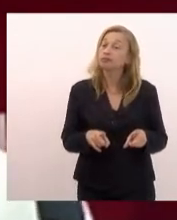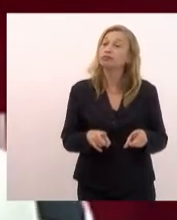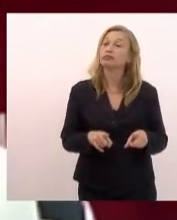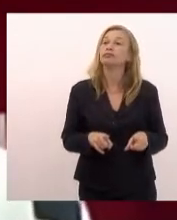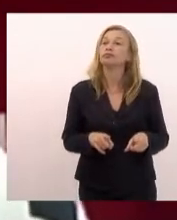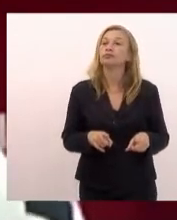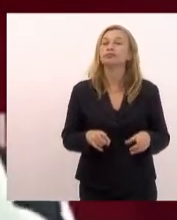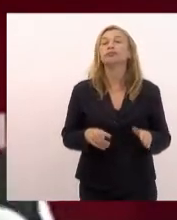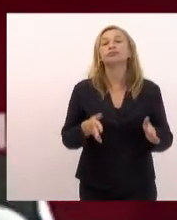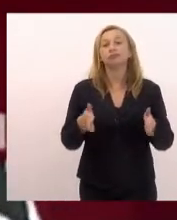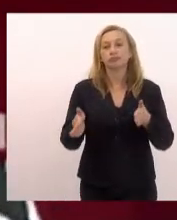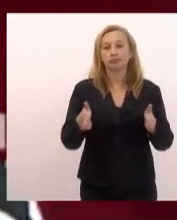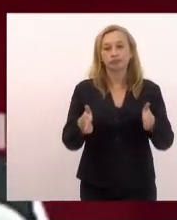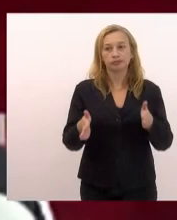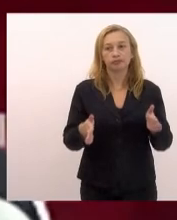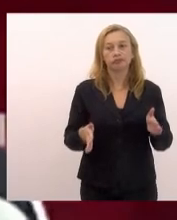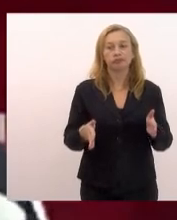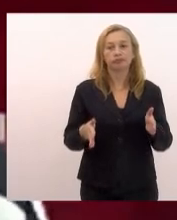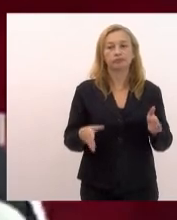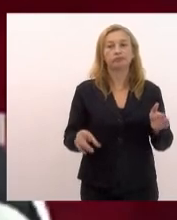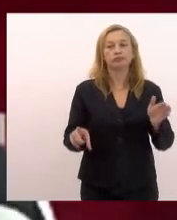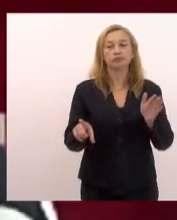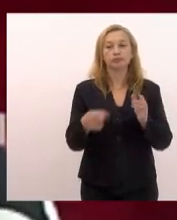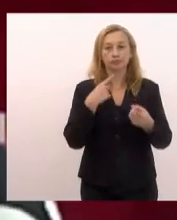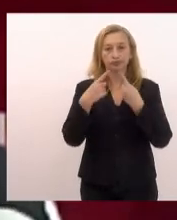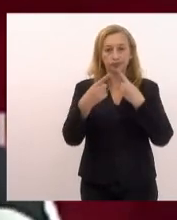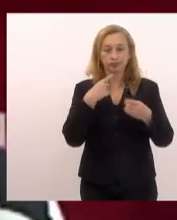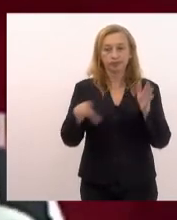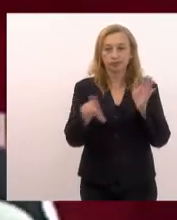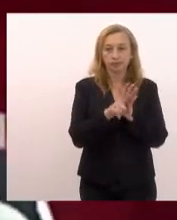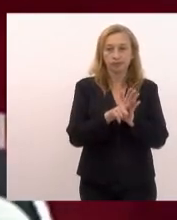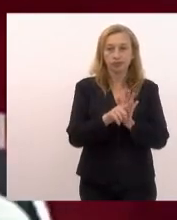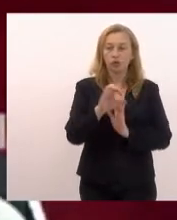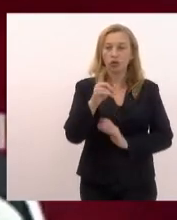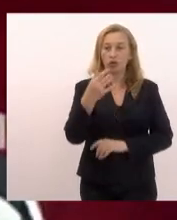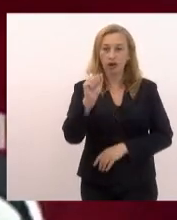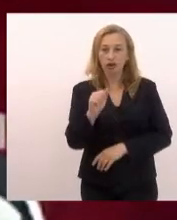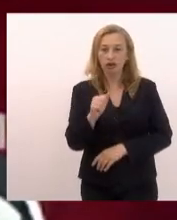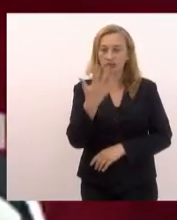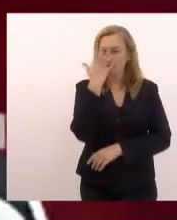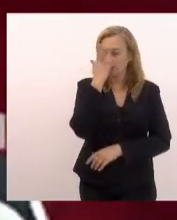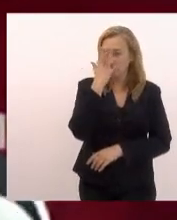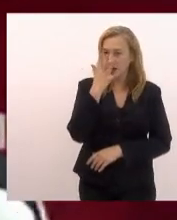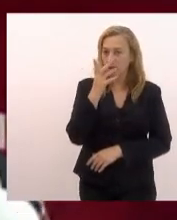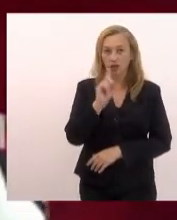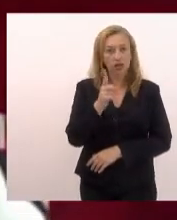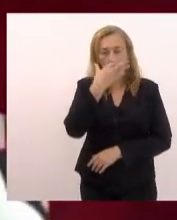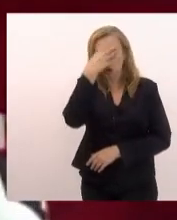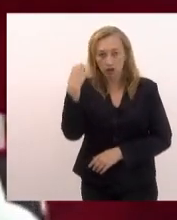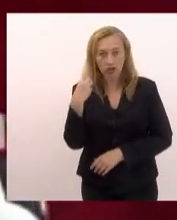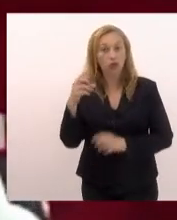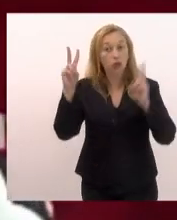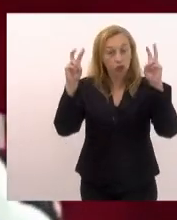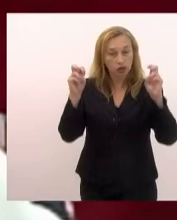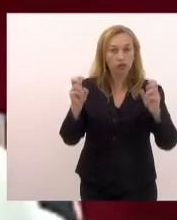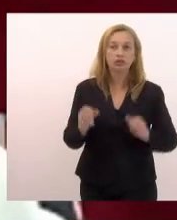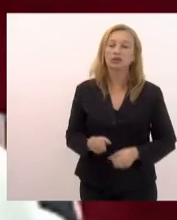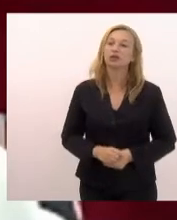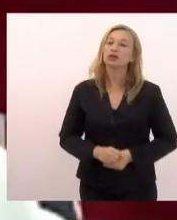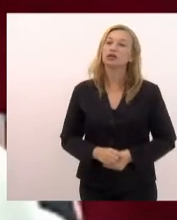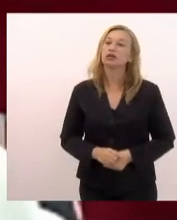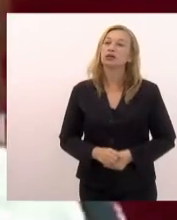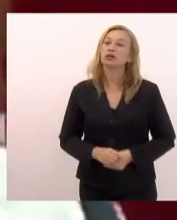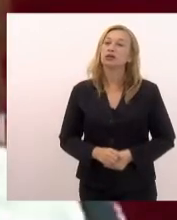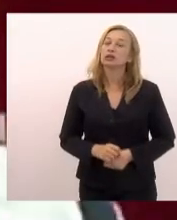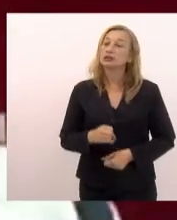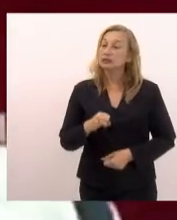da lei orgânica, que me parece que se dará ainda em fevereiro, esse tema não seja esquecido. Se não for possível estar na